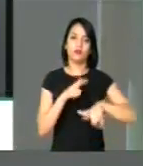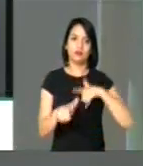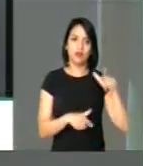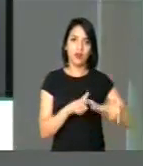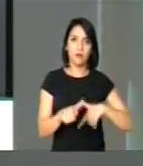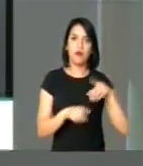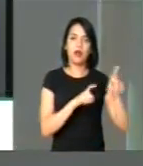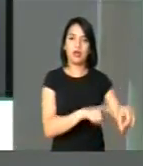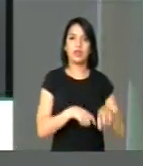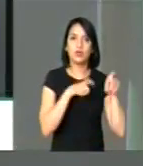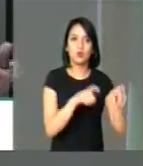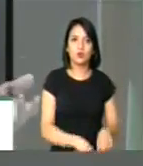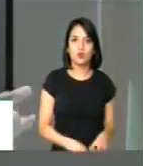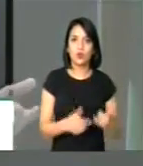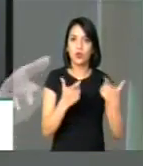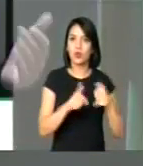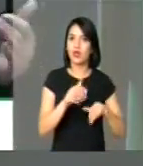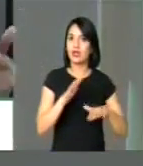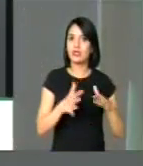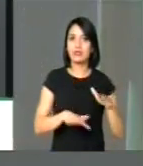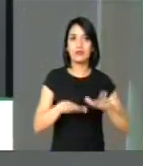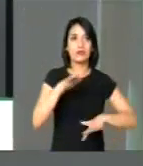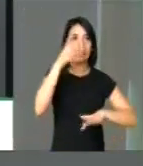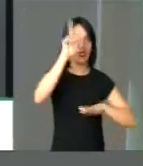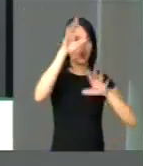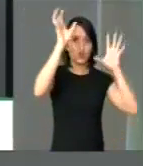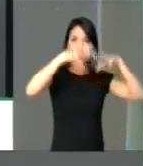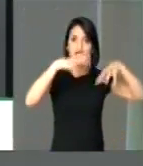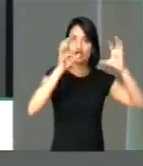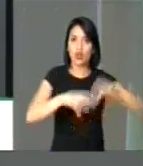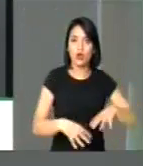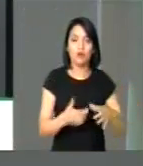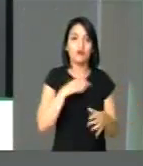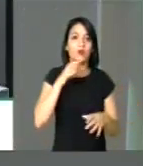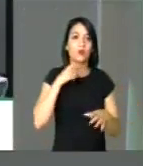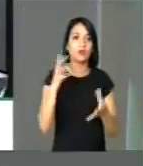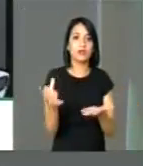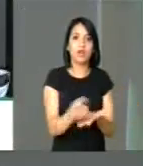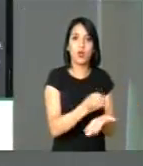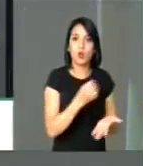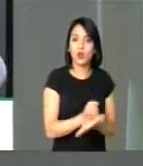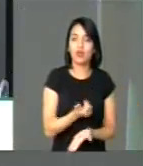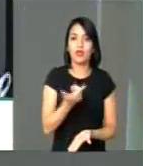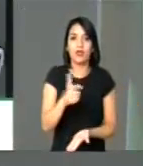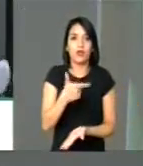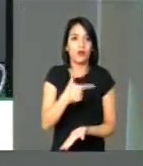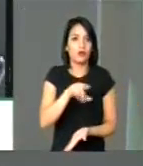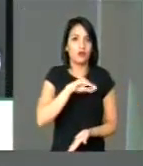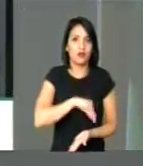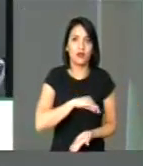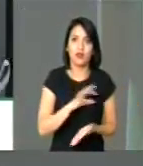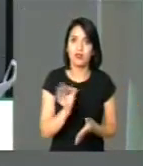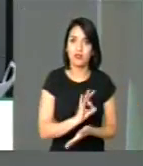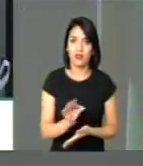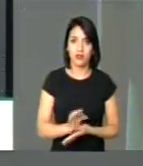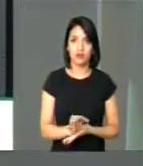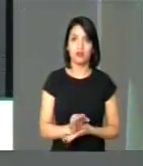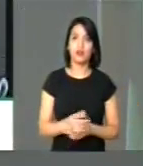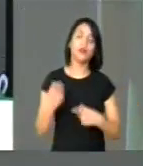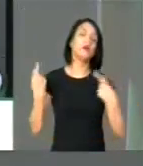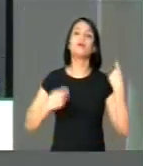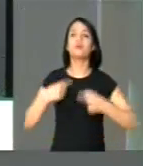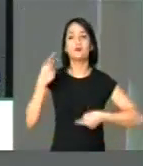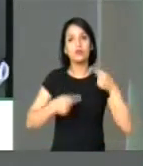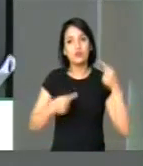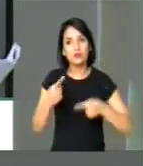não chove, onde não tem safra, logo não tem renda e não terá contribuição. E dizer que precisamos rediscutir essa questão